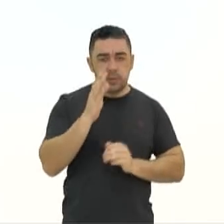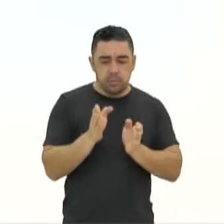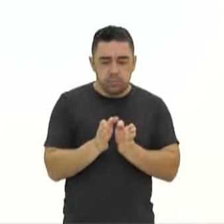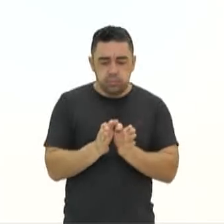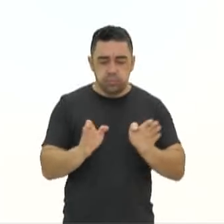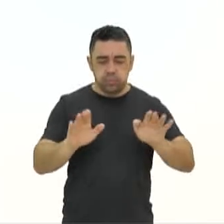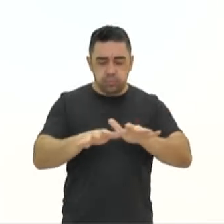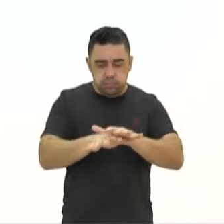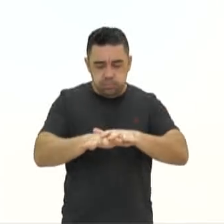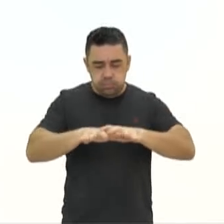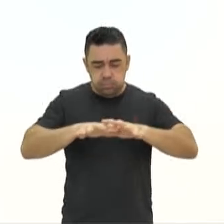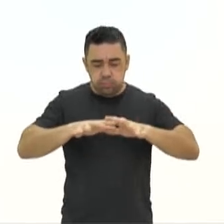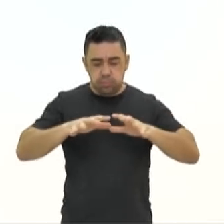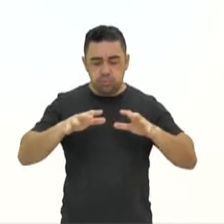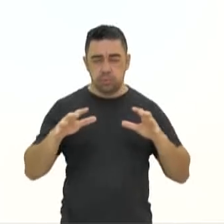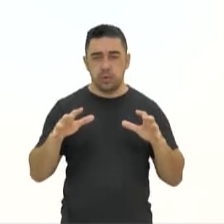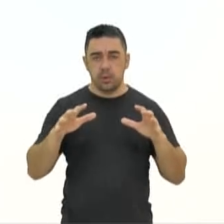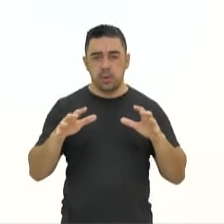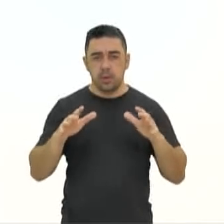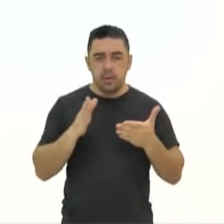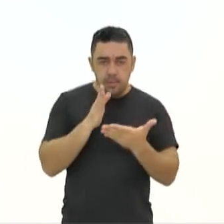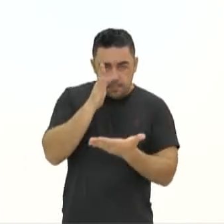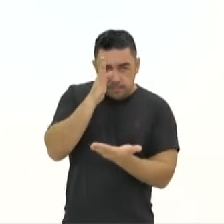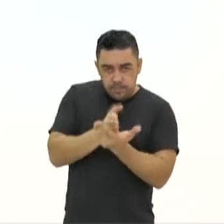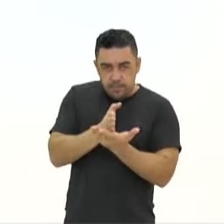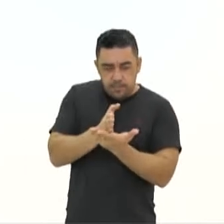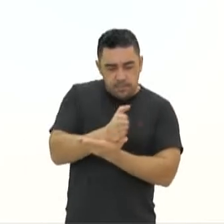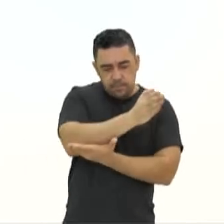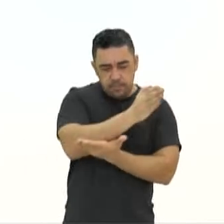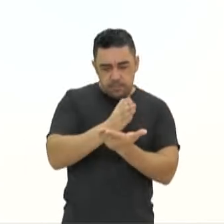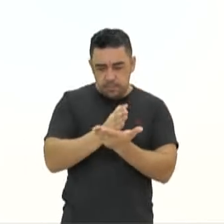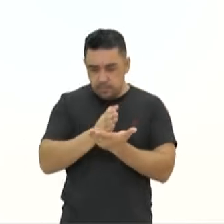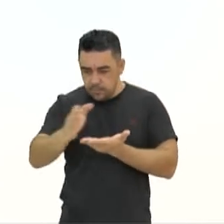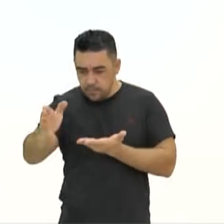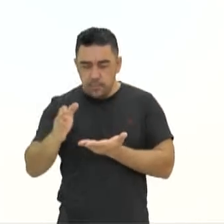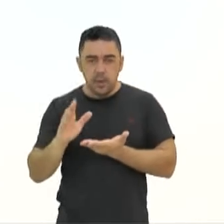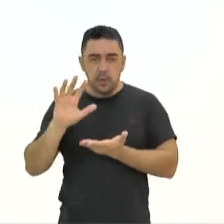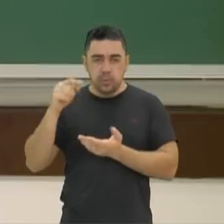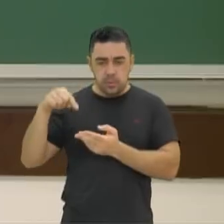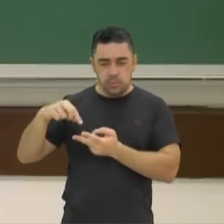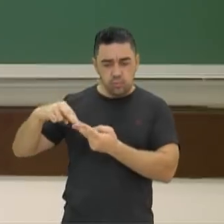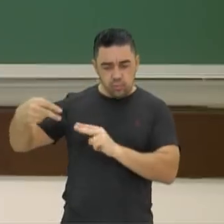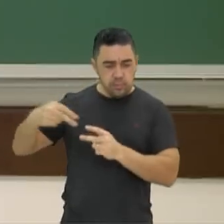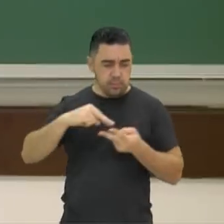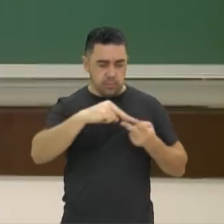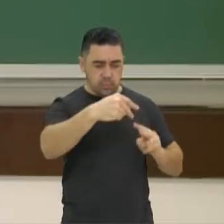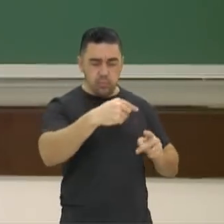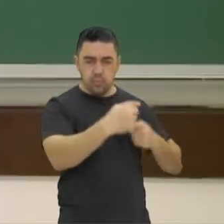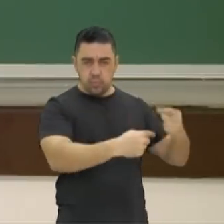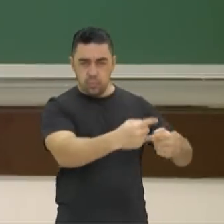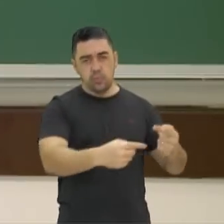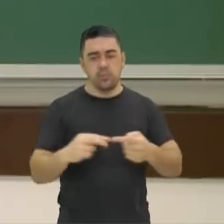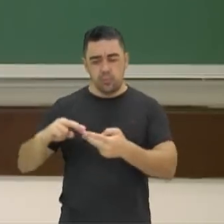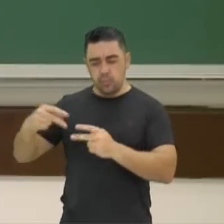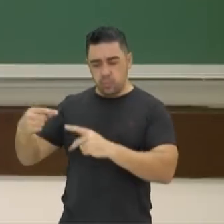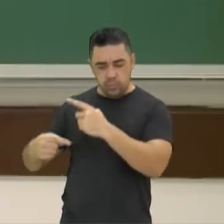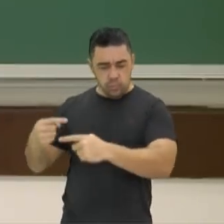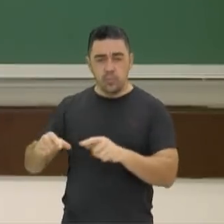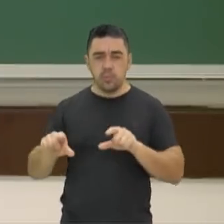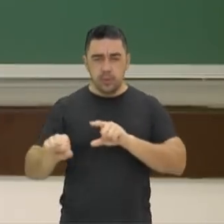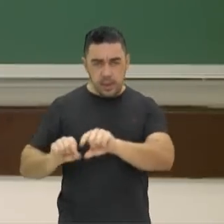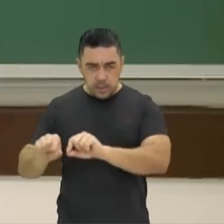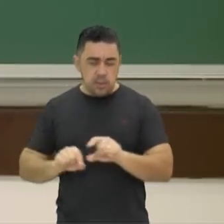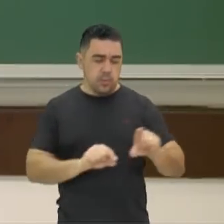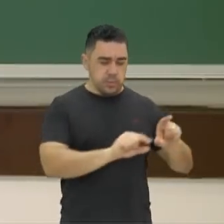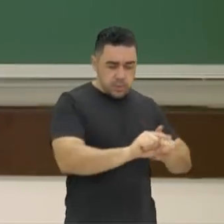estava esquecendo esse nome, ó. Depois da barreira geográfica, mutações ocorreram dos dois lados, seleção natural atuando dos dois lados